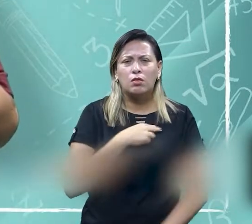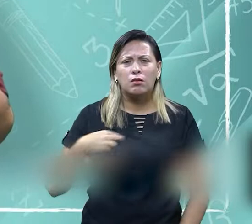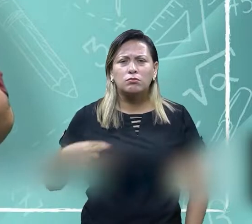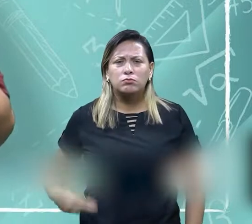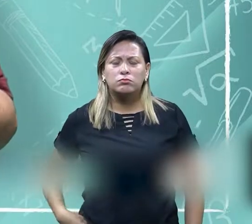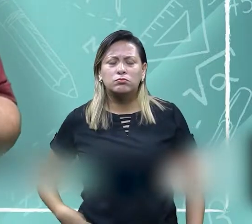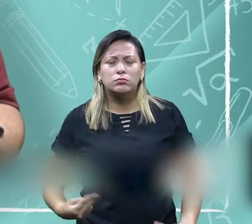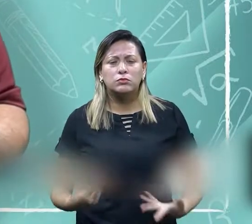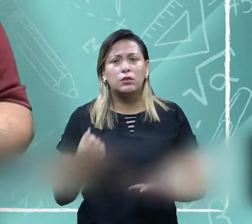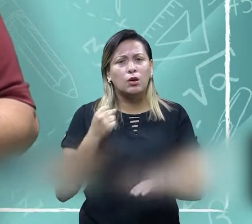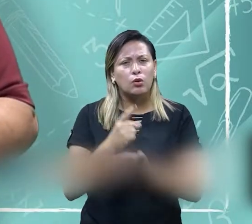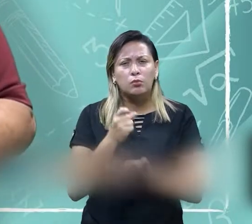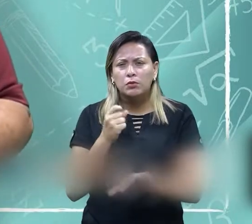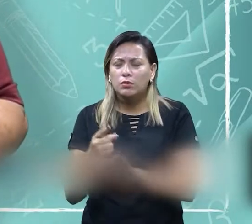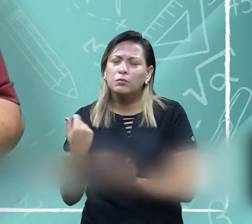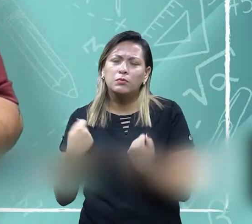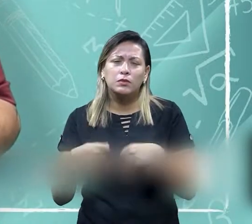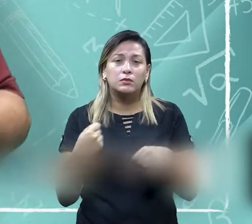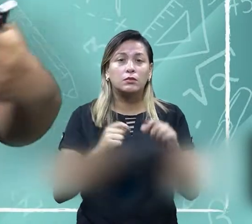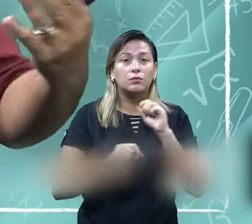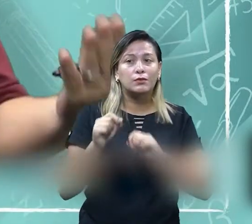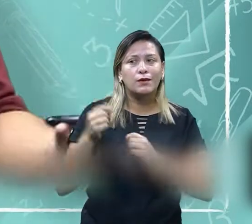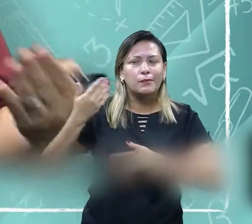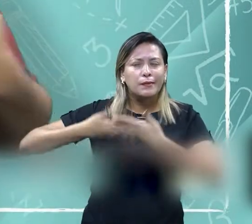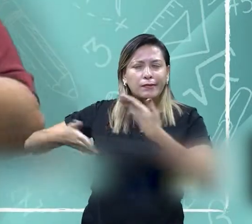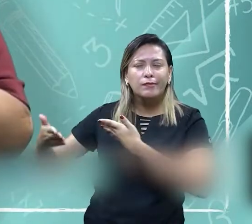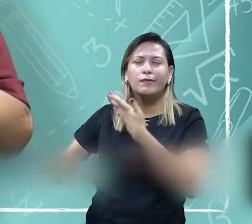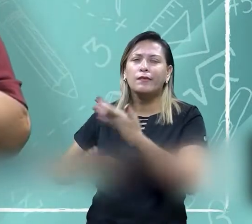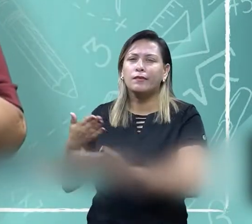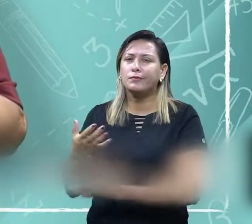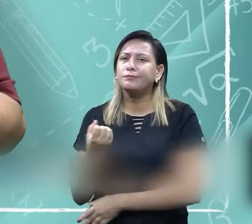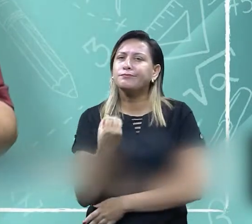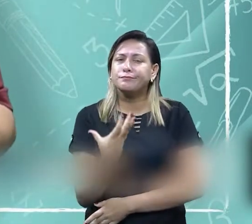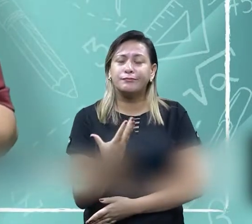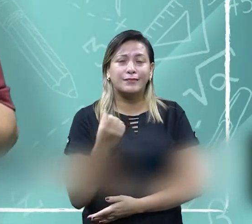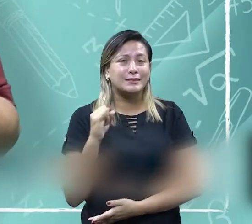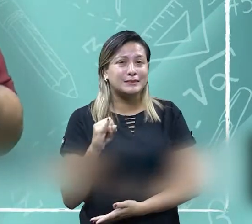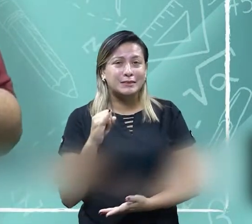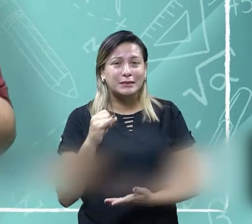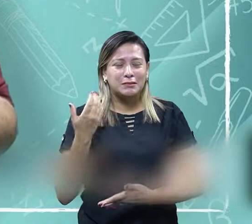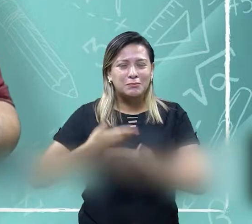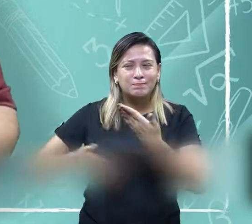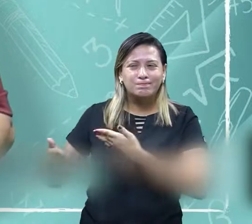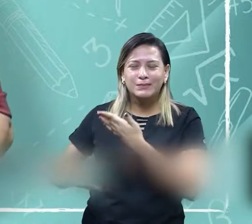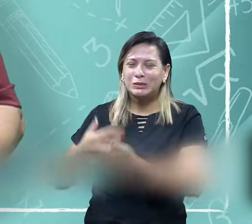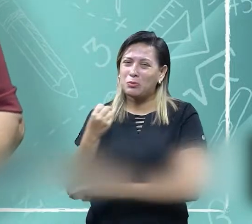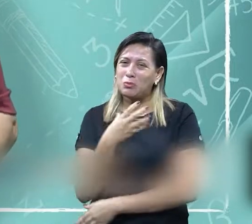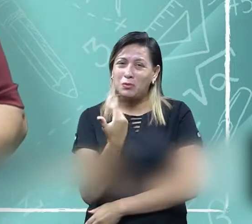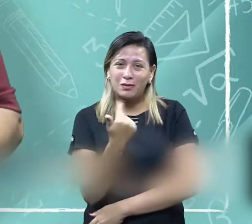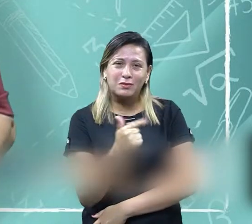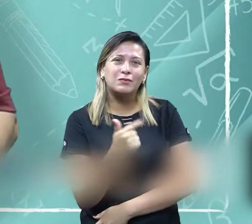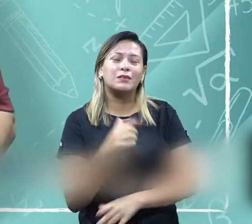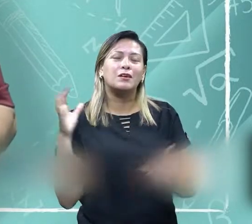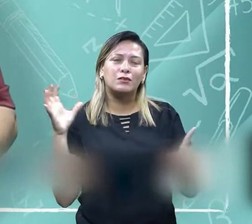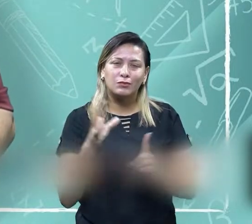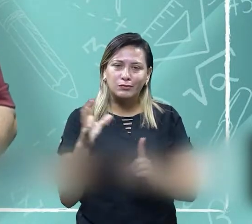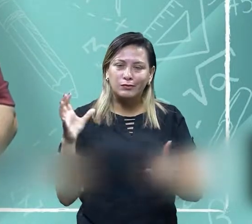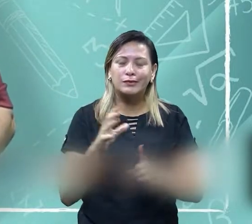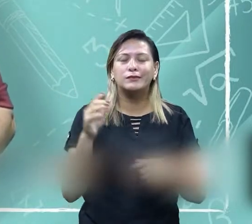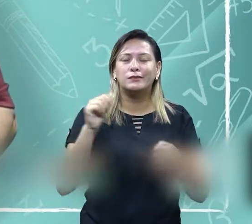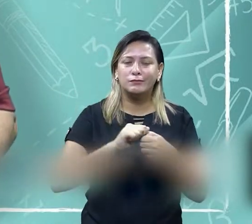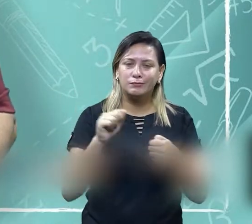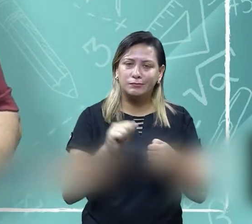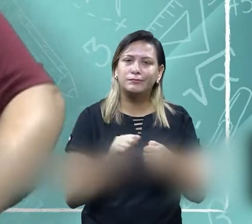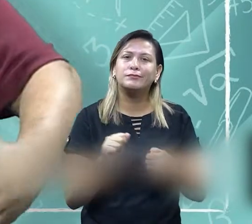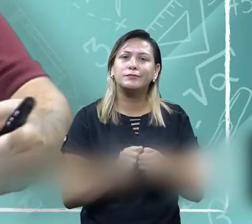eu preciso ter uma boa relação. A falta dessa relação pode afetar na produção interna e